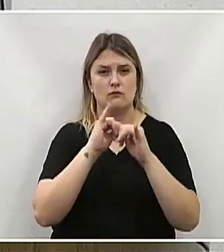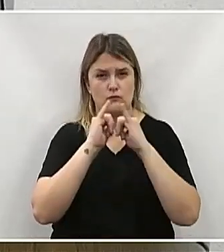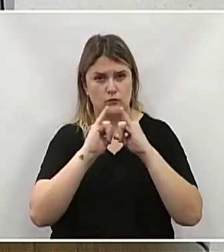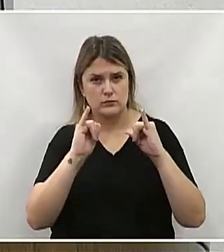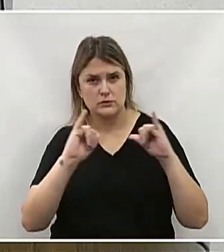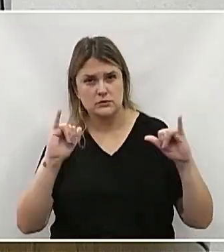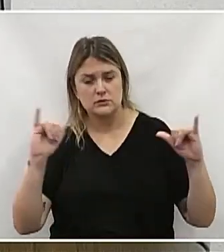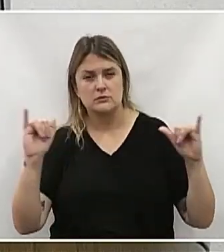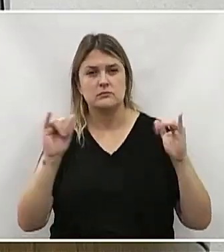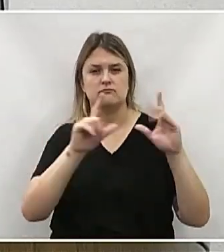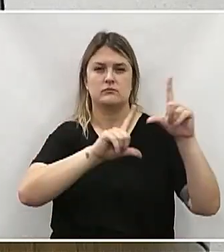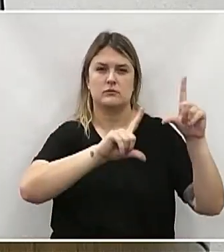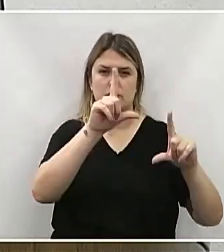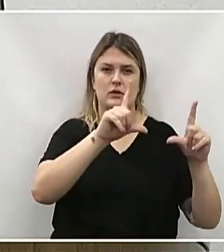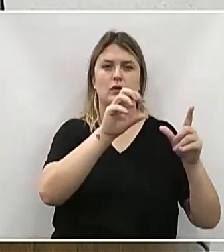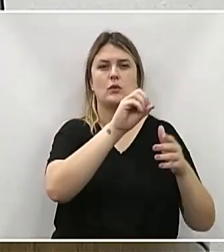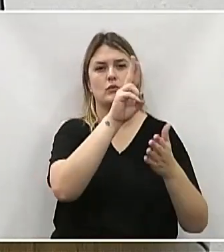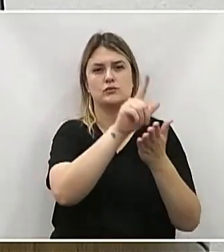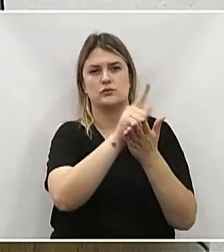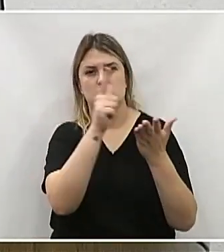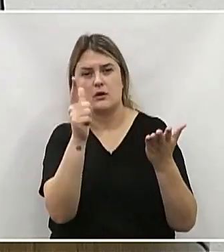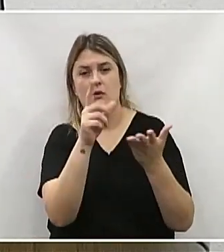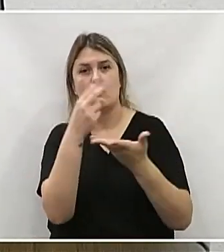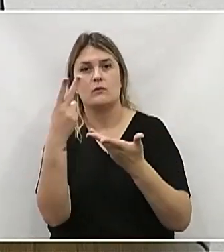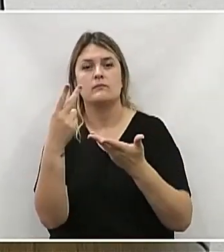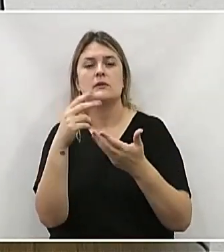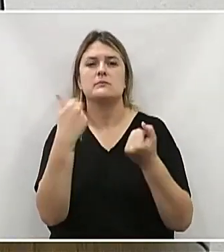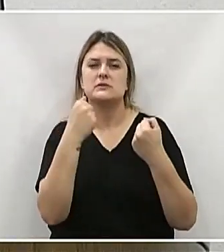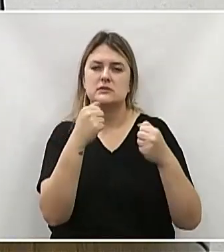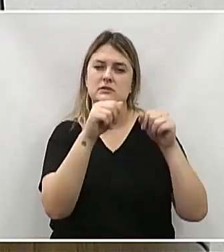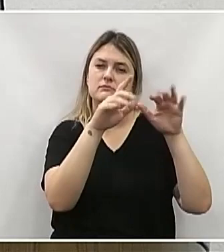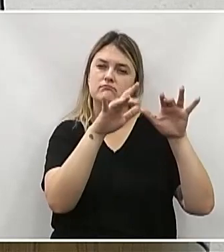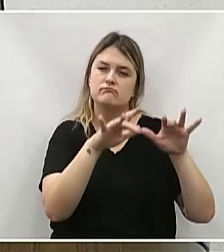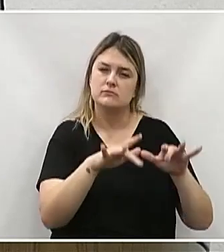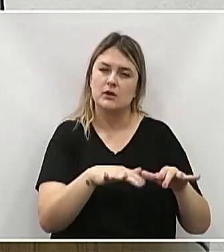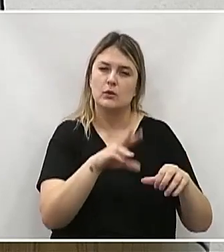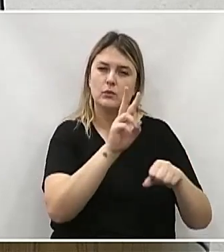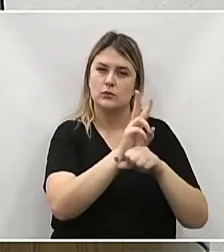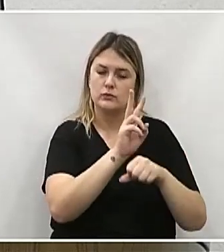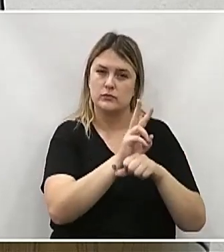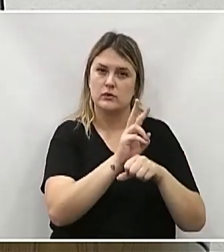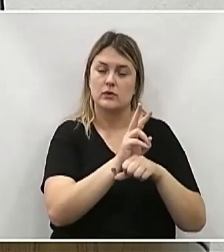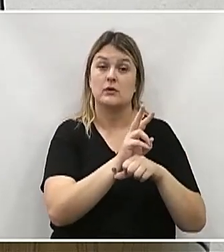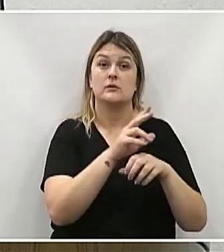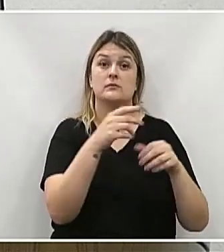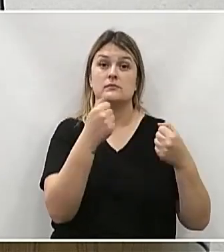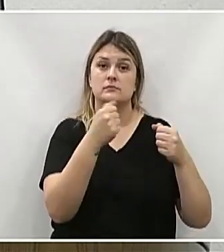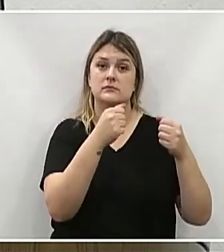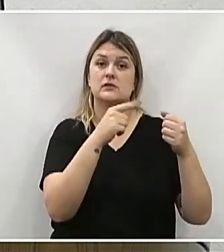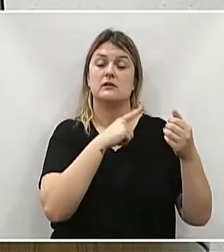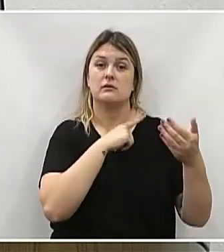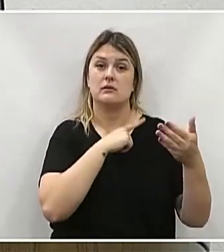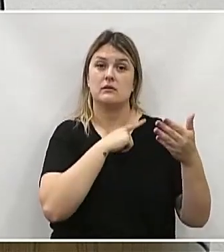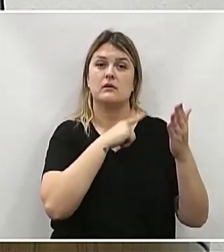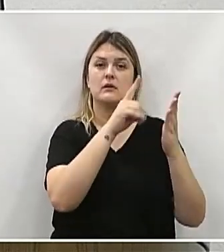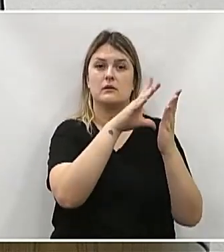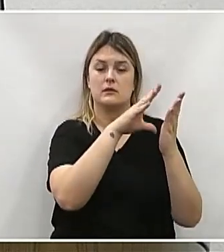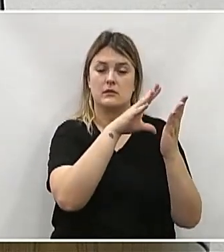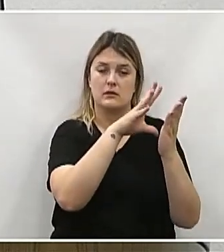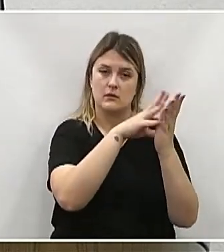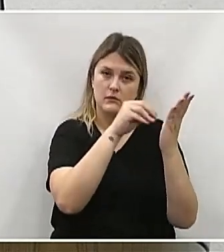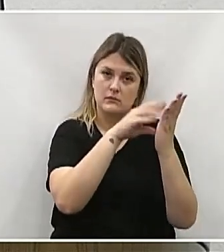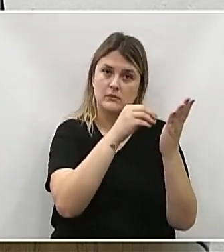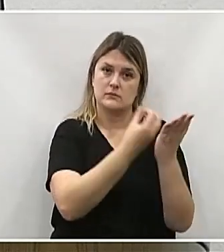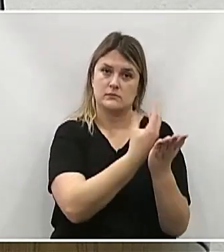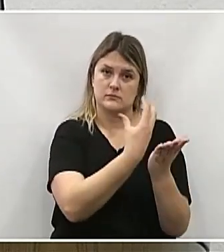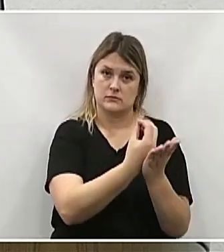de suicídio deve ser muito bem cuidada muito bem elaborada e deve seguir essa cartilha de